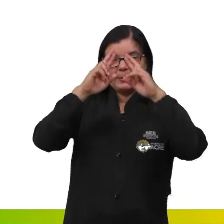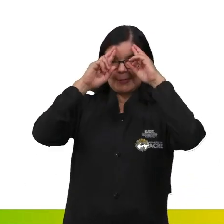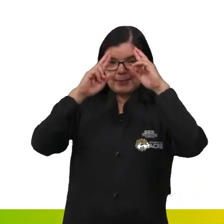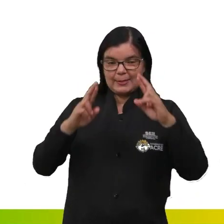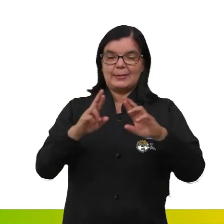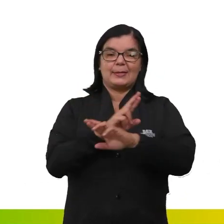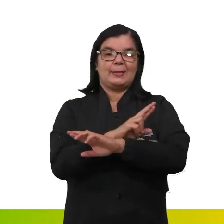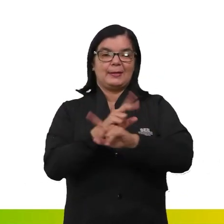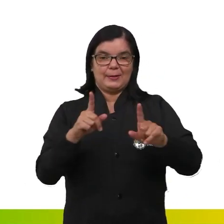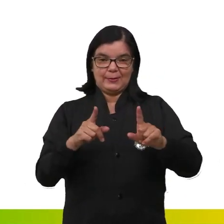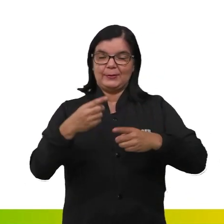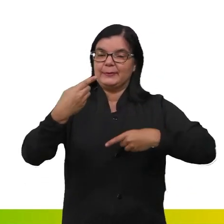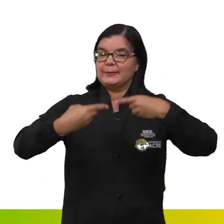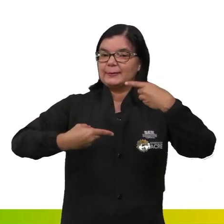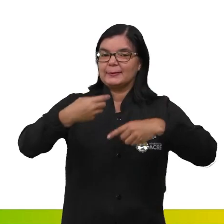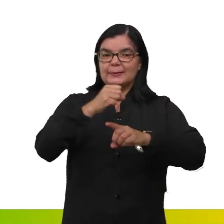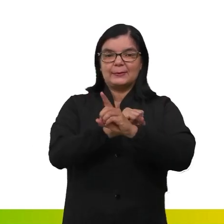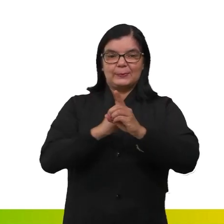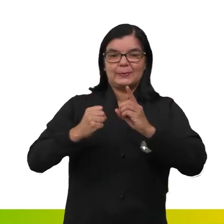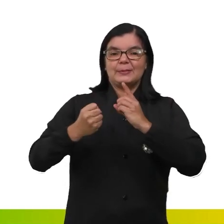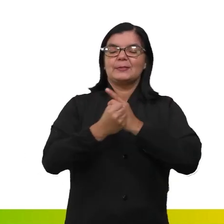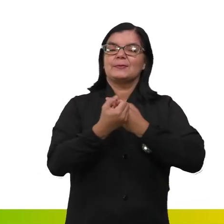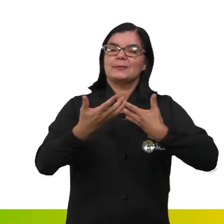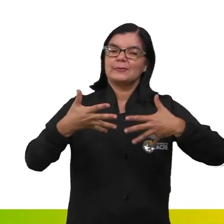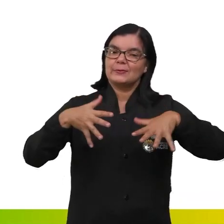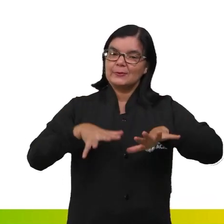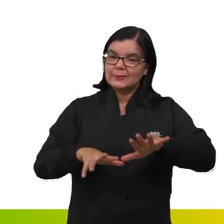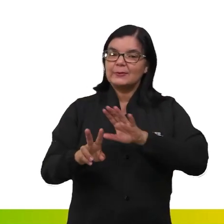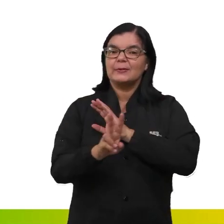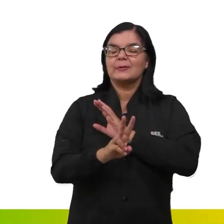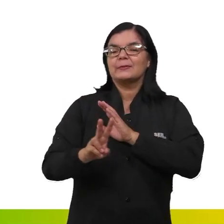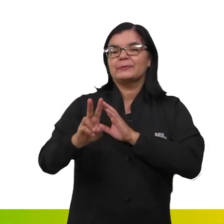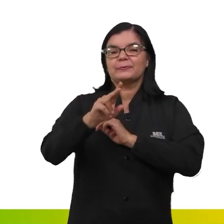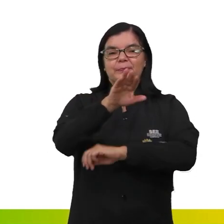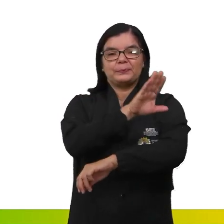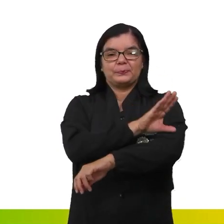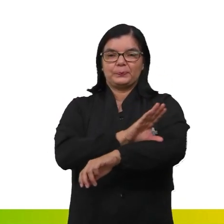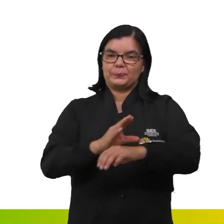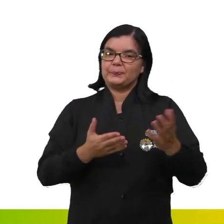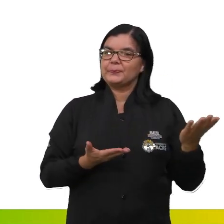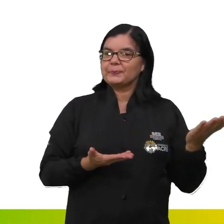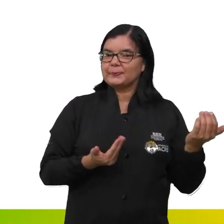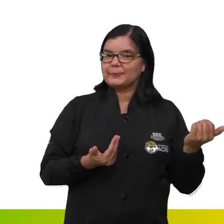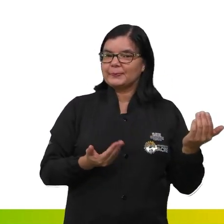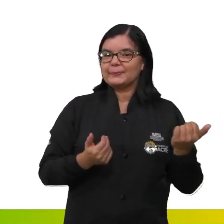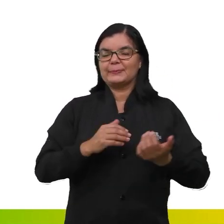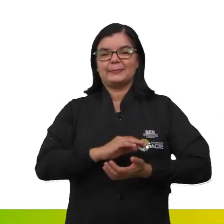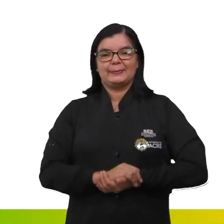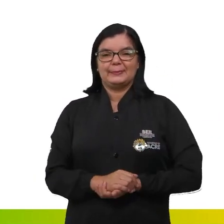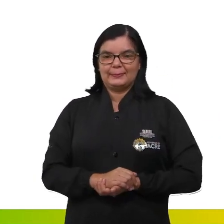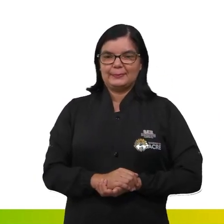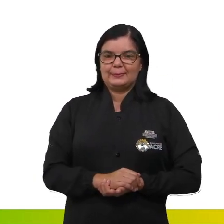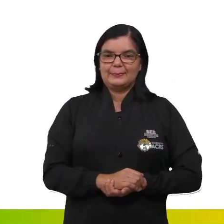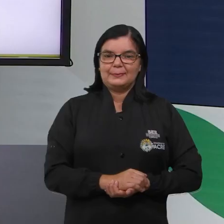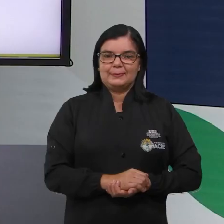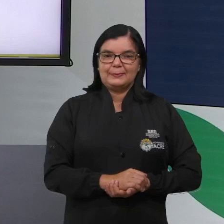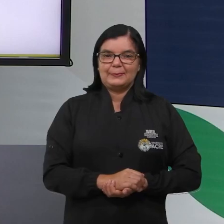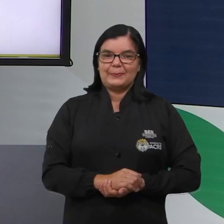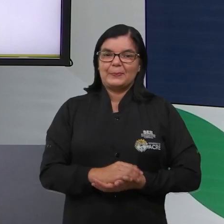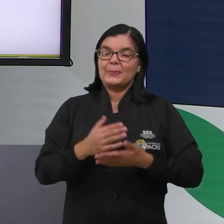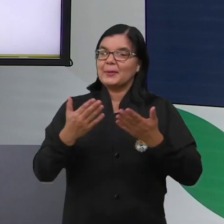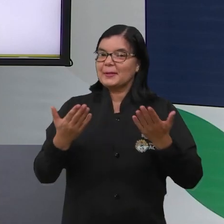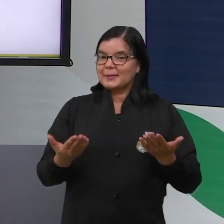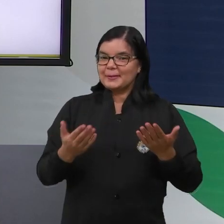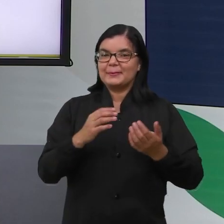às diferenças políticas públicas inclusivas e valorização da cultura juvenil.